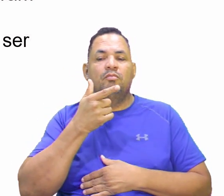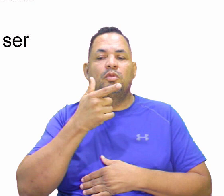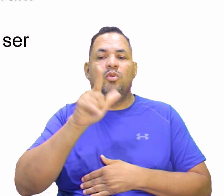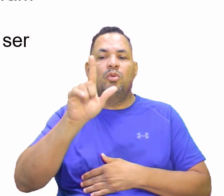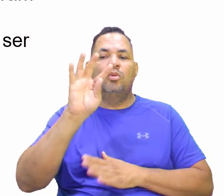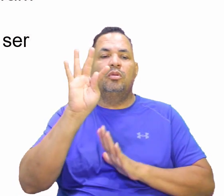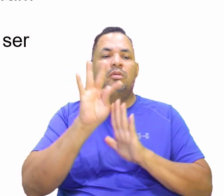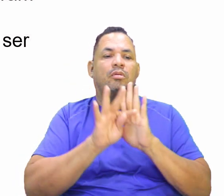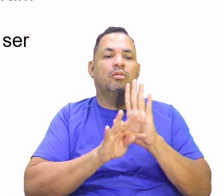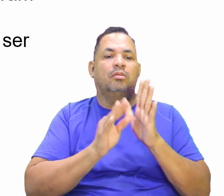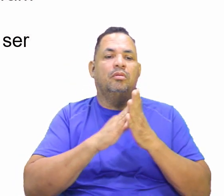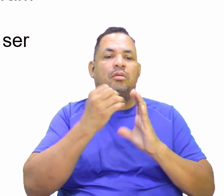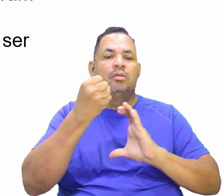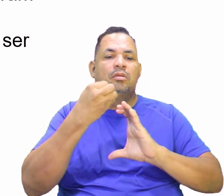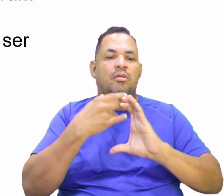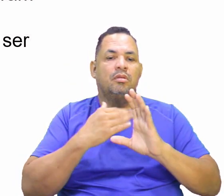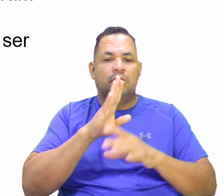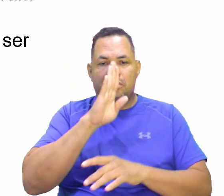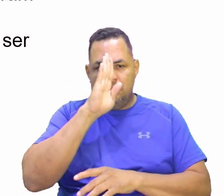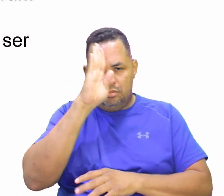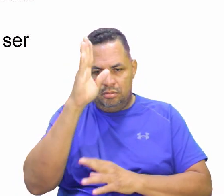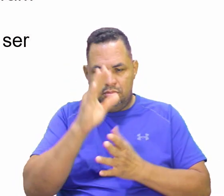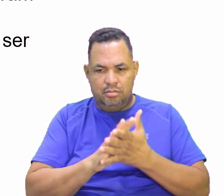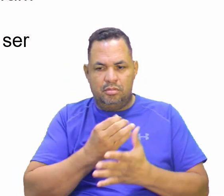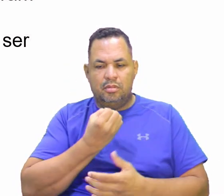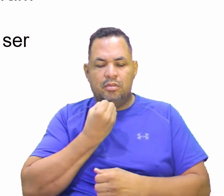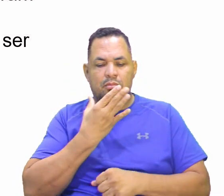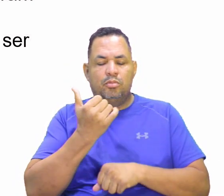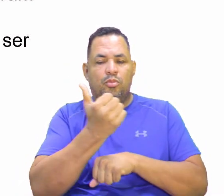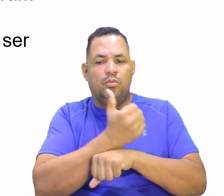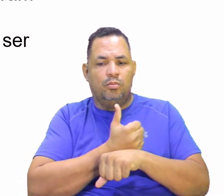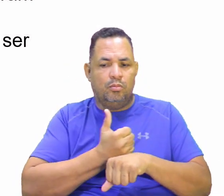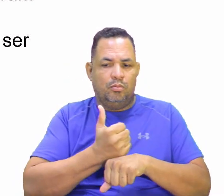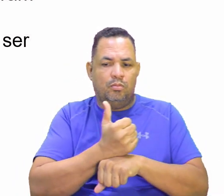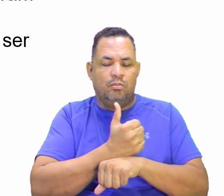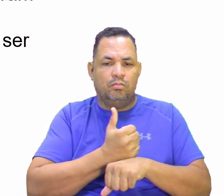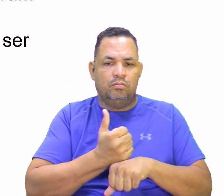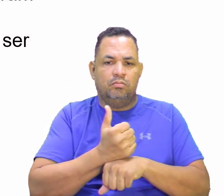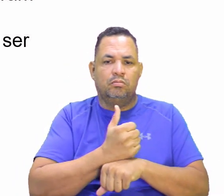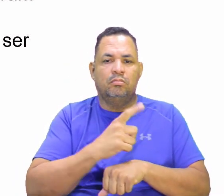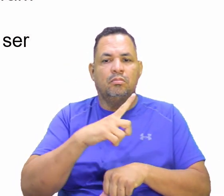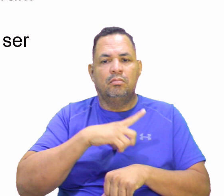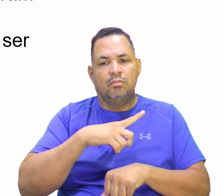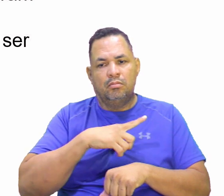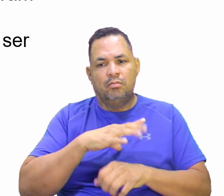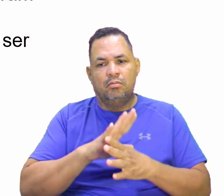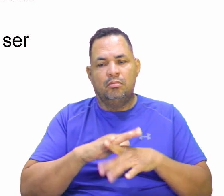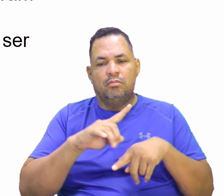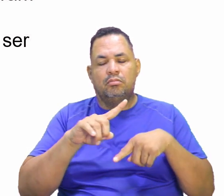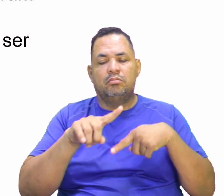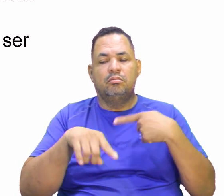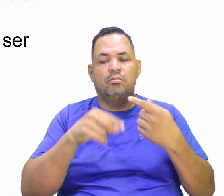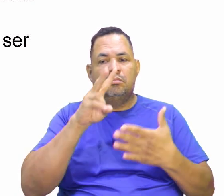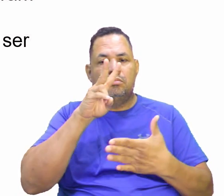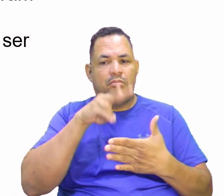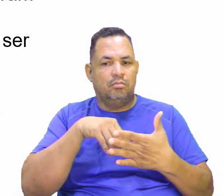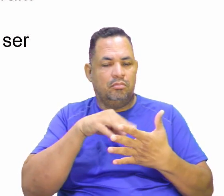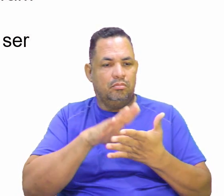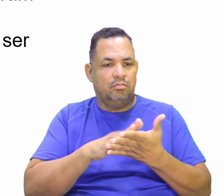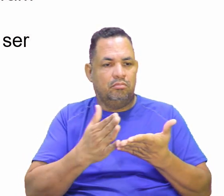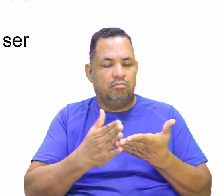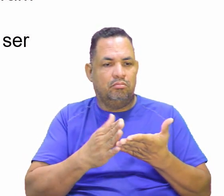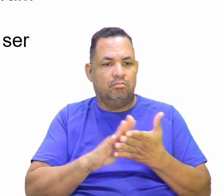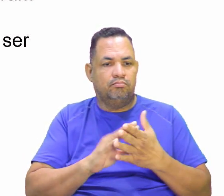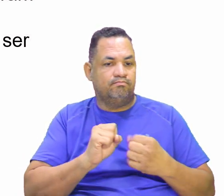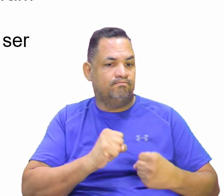outros textos sobre características essenciais para um bom profissional. Após ler um